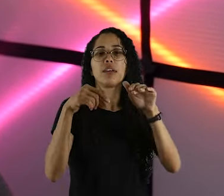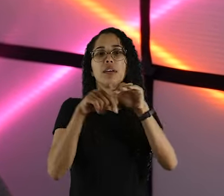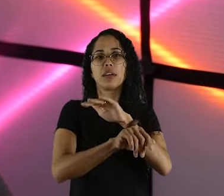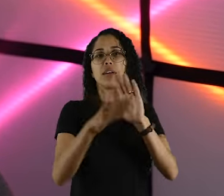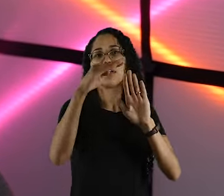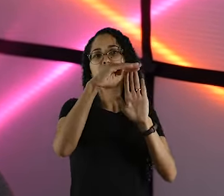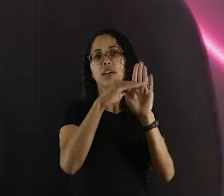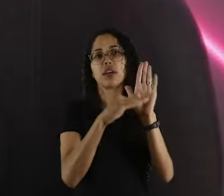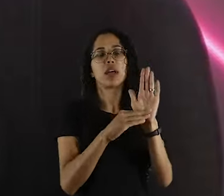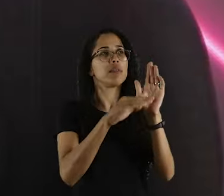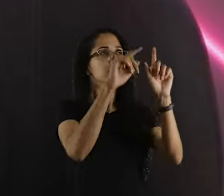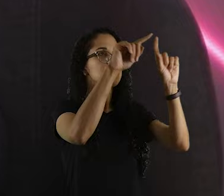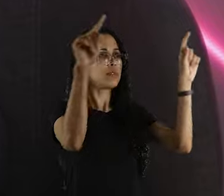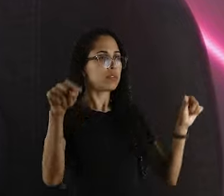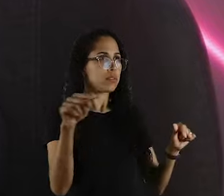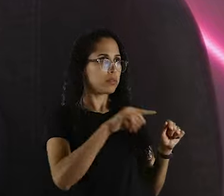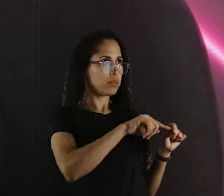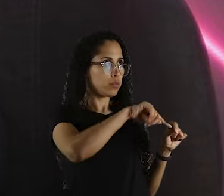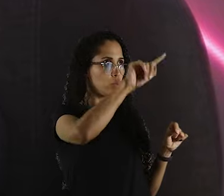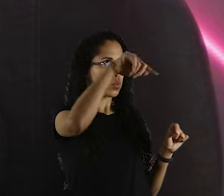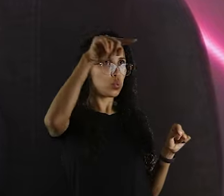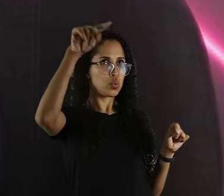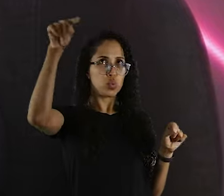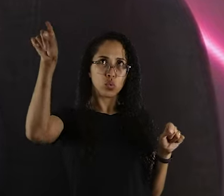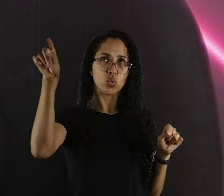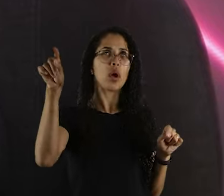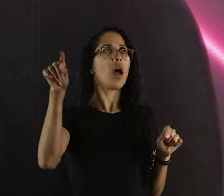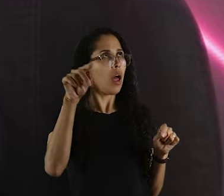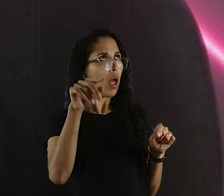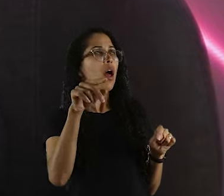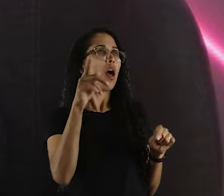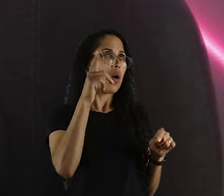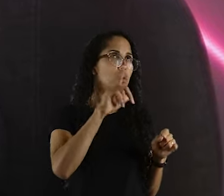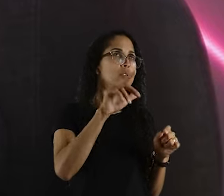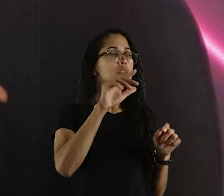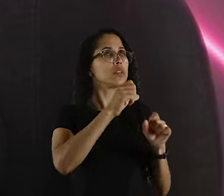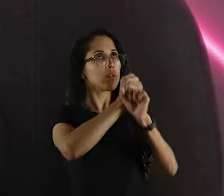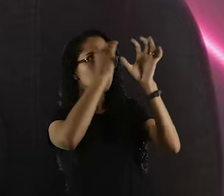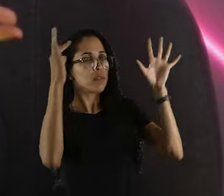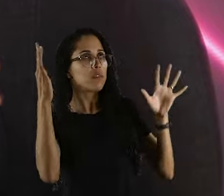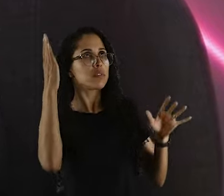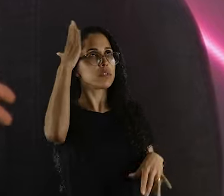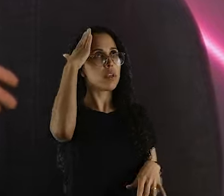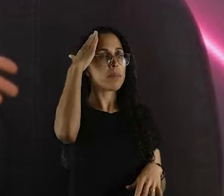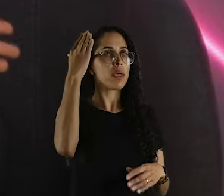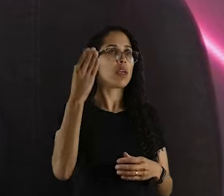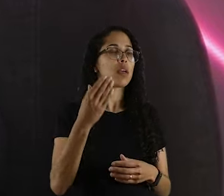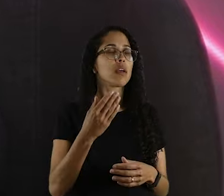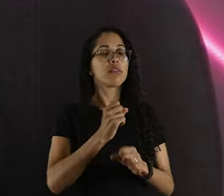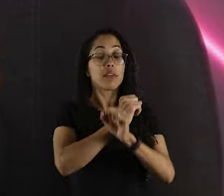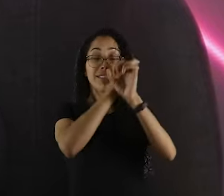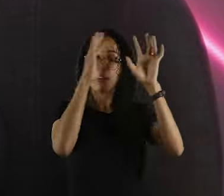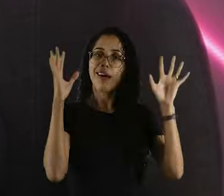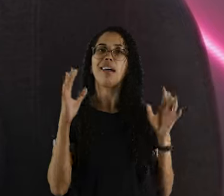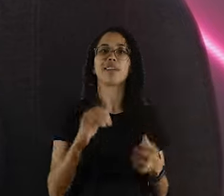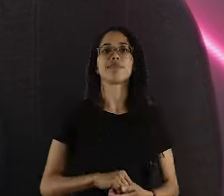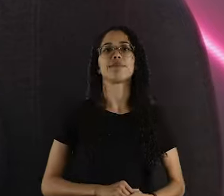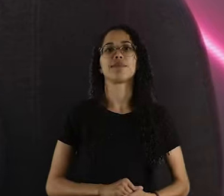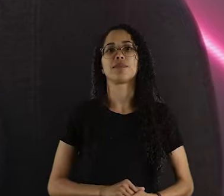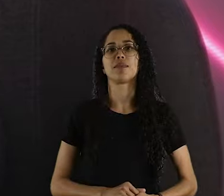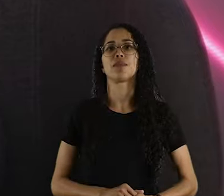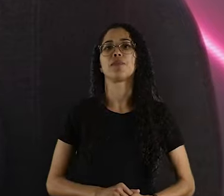e eu tenho noção. Eu olho, tem um gráfico ali que mostra, sabe, o que rendeu, o que não rendeu, por que não rendeu. A gente discute isso todo mês, eu e a